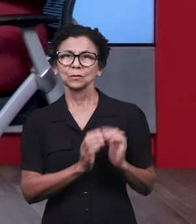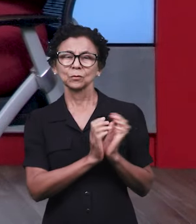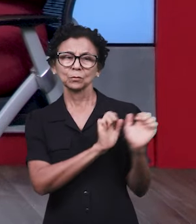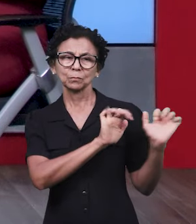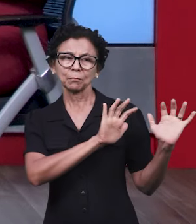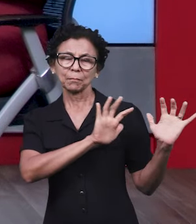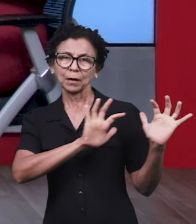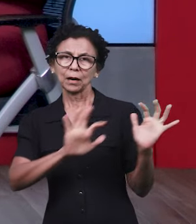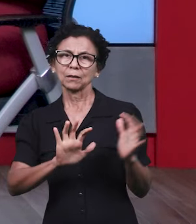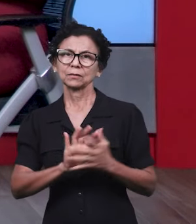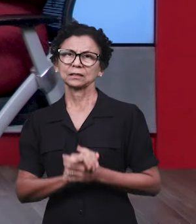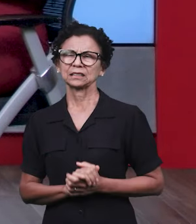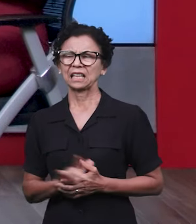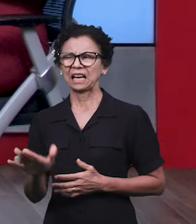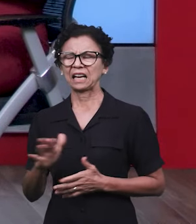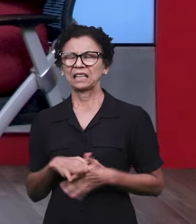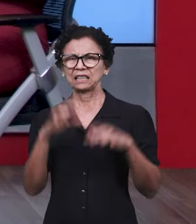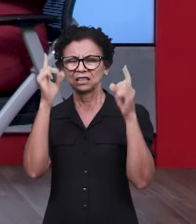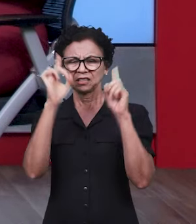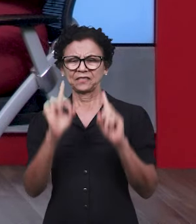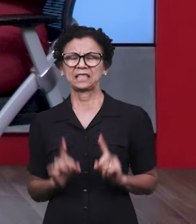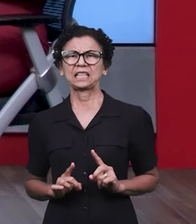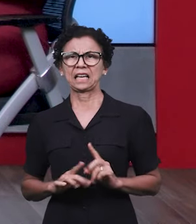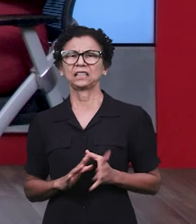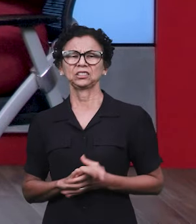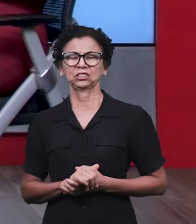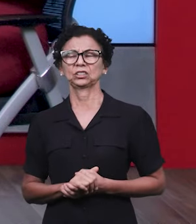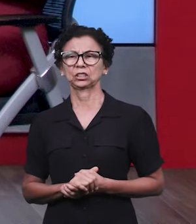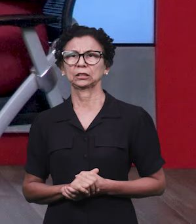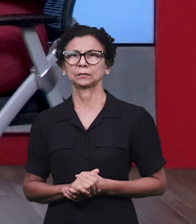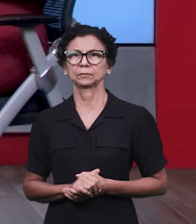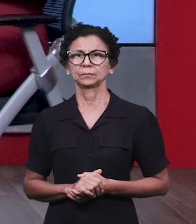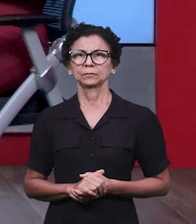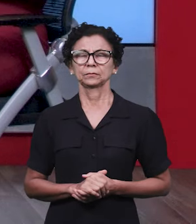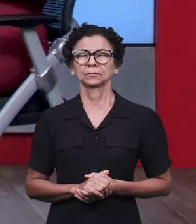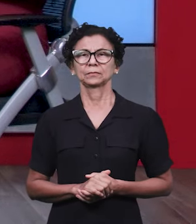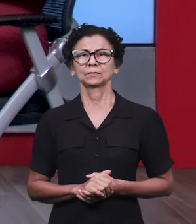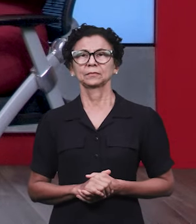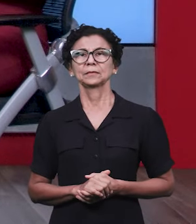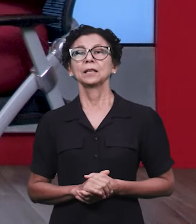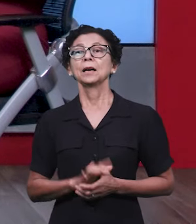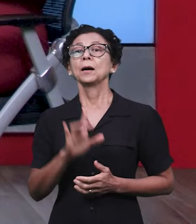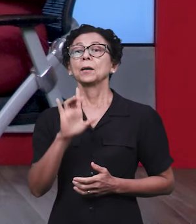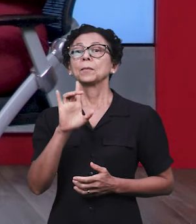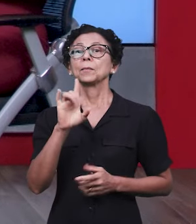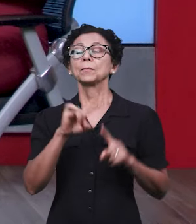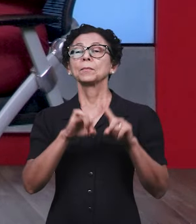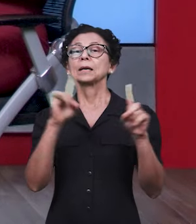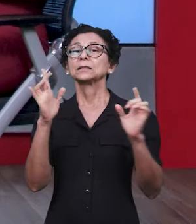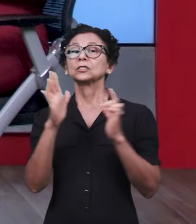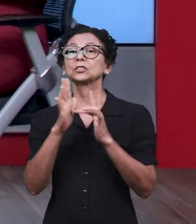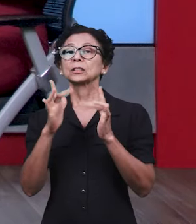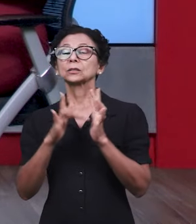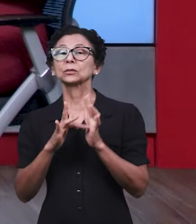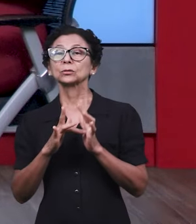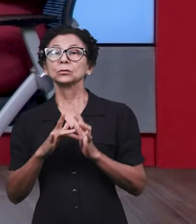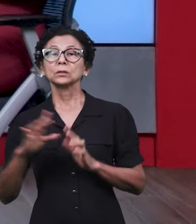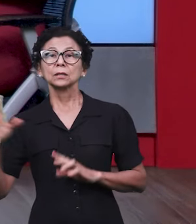faz. Jesus vai até ele, porque Jesus tem vindo até os nossos filhos. Glória a Deus. Jesus